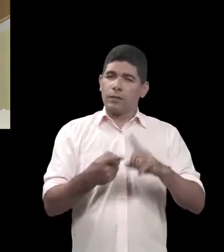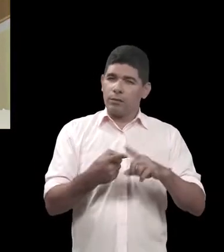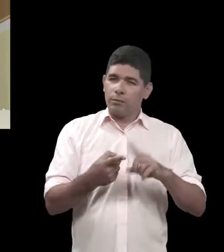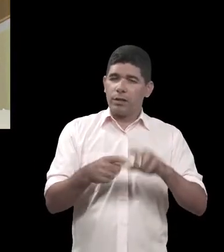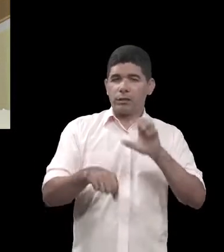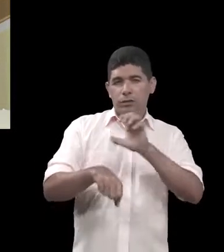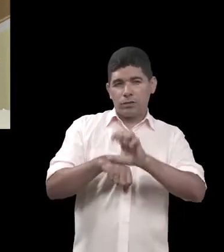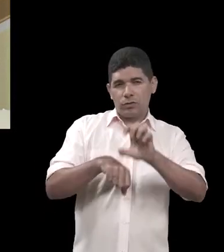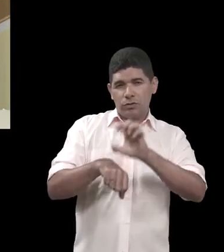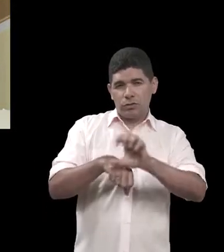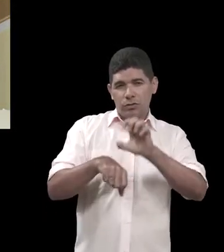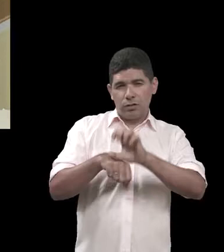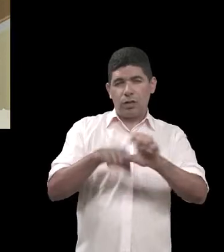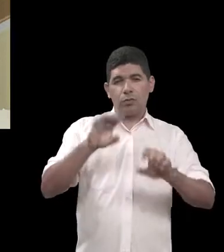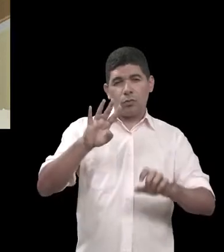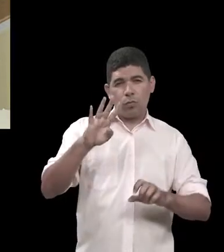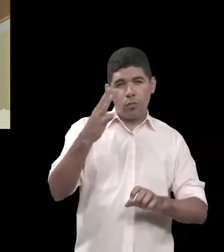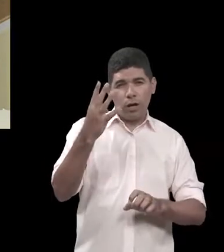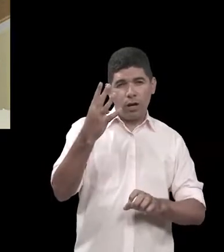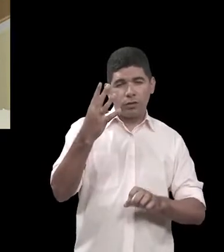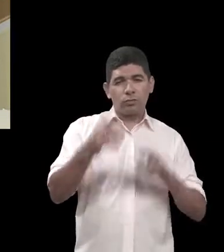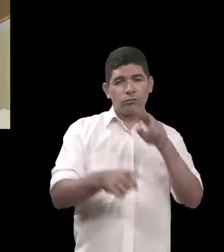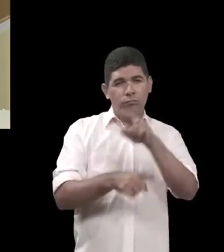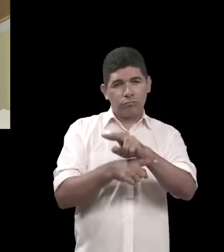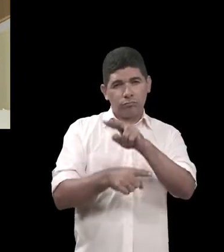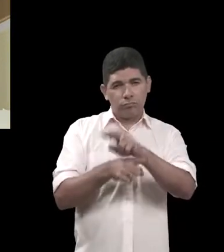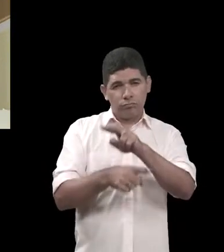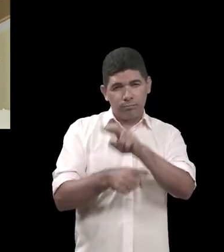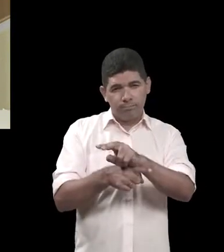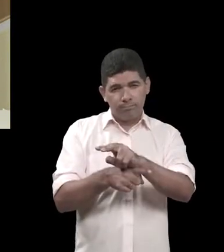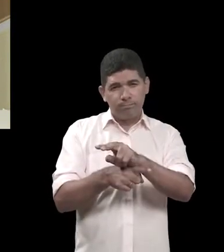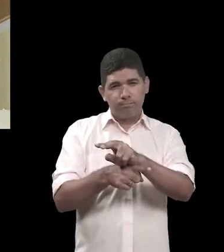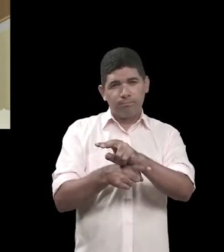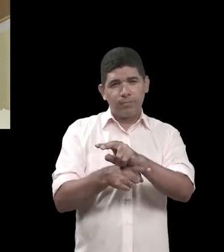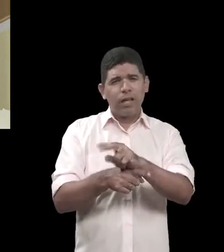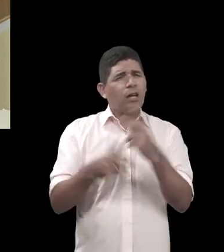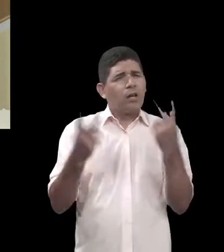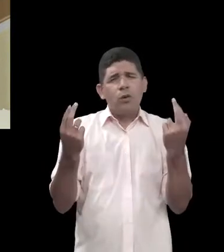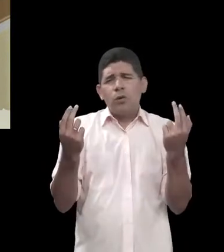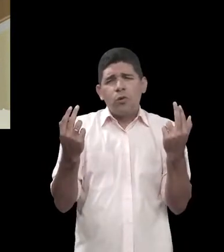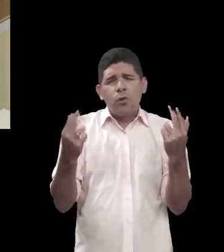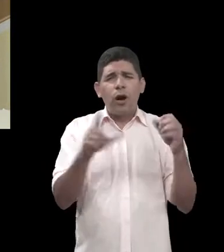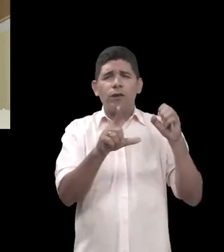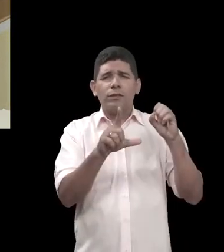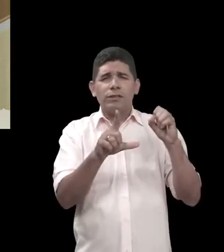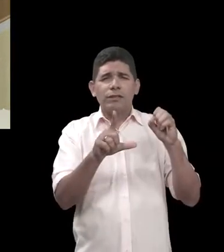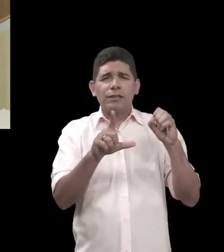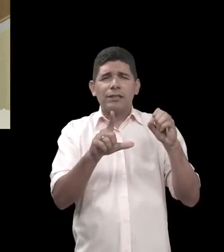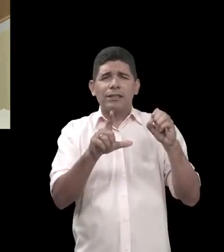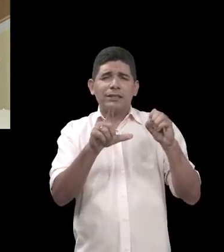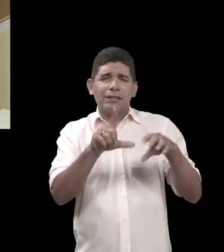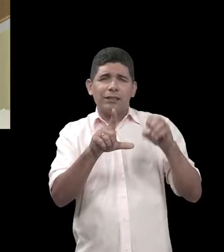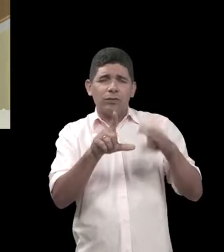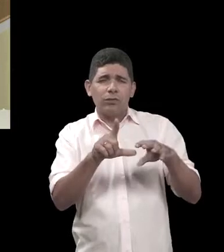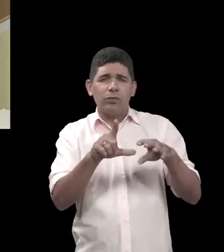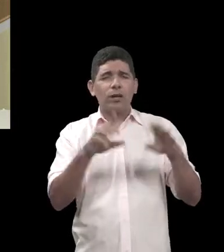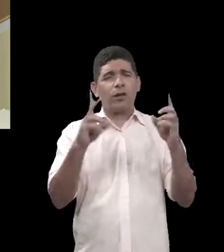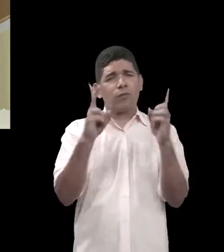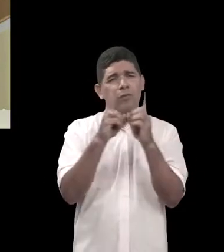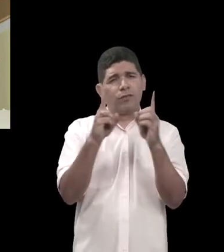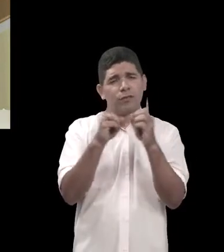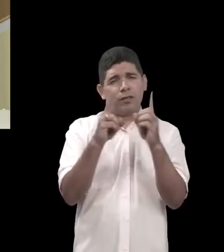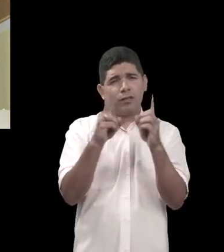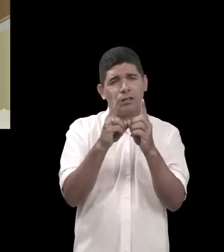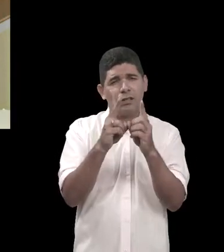supervisionados. Segue o padrão de uma licenciatura na UFRN. Acho que o que diferencia o curso, além, claro, do